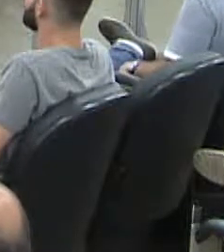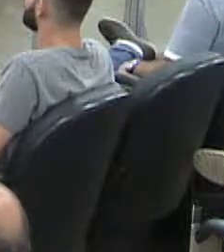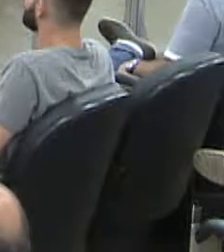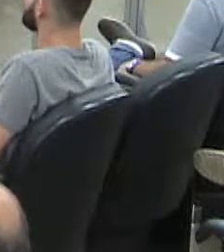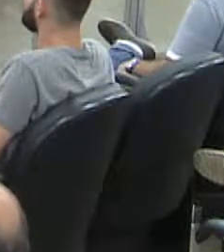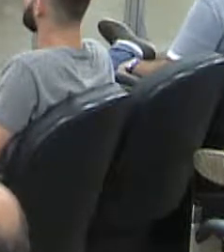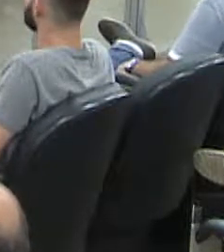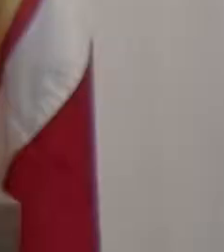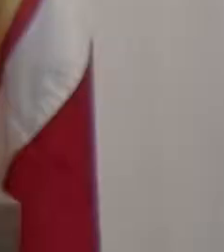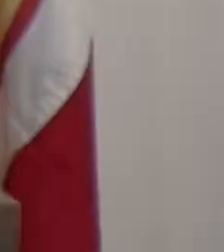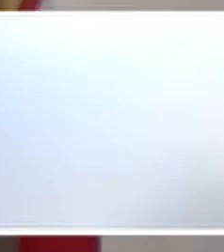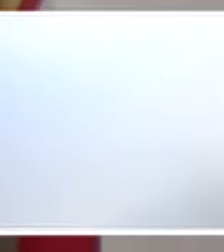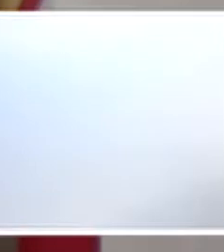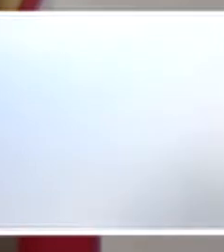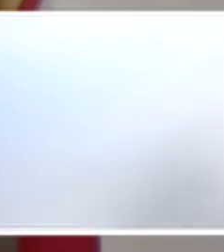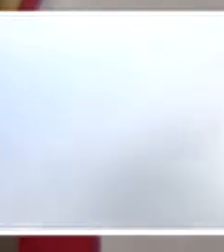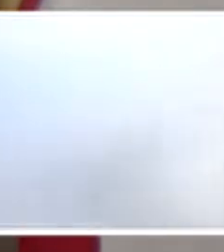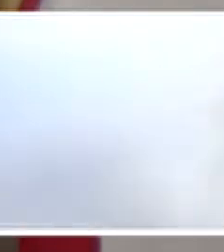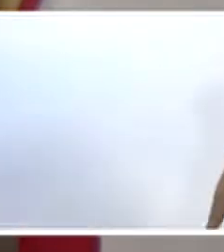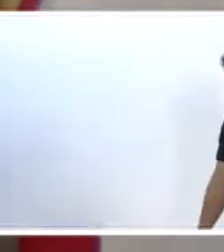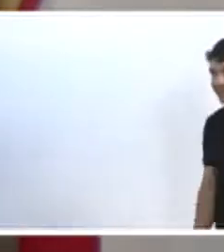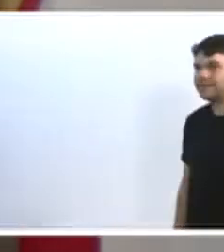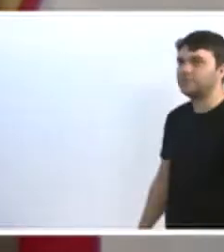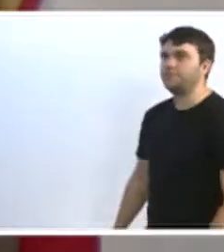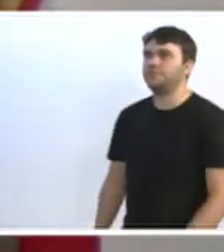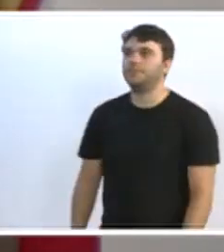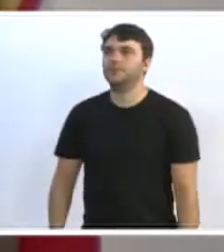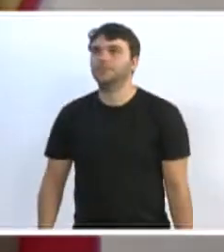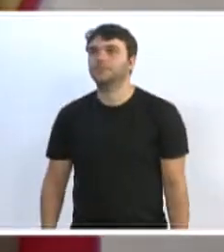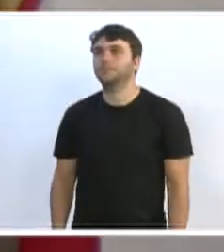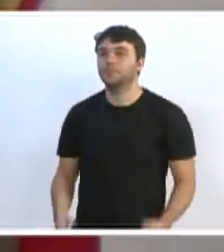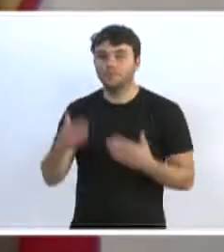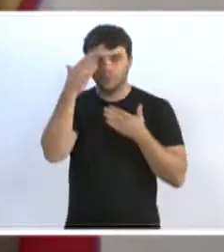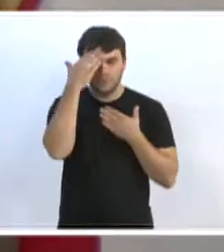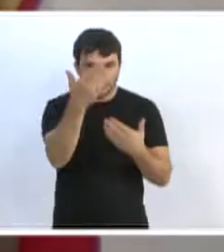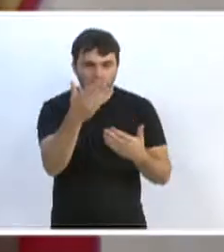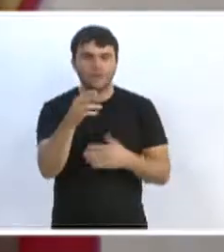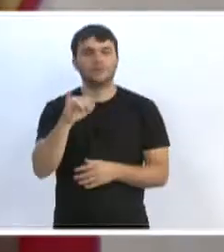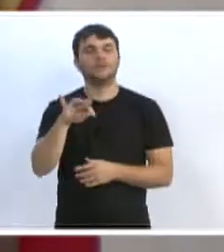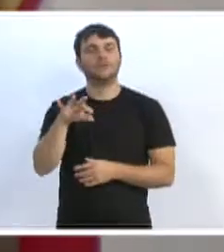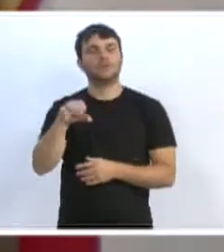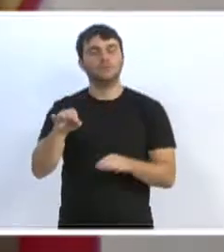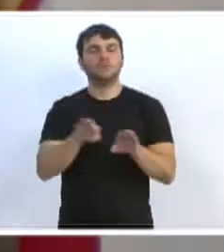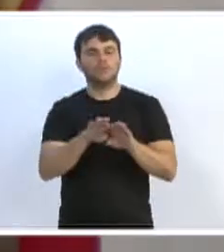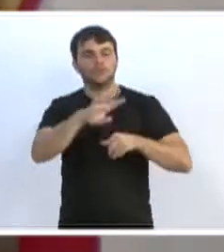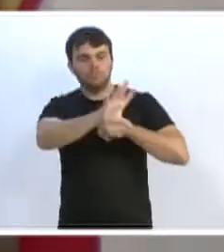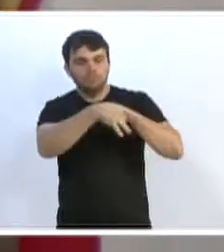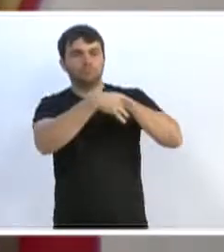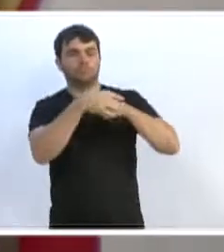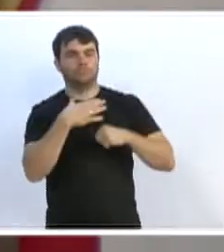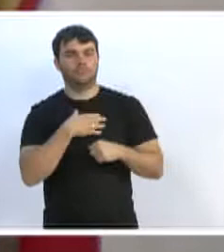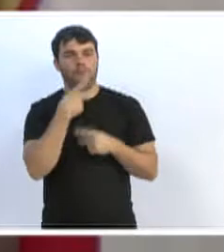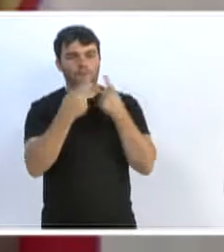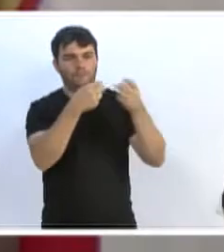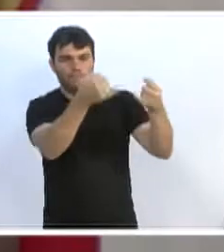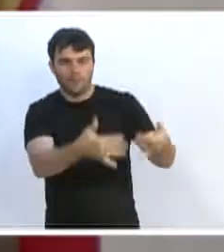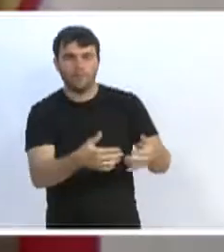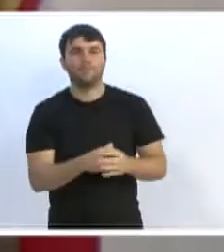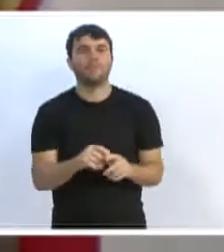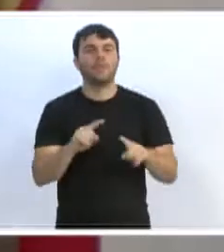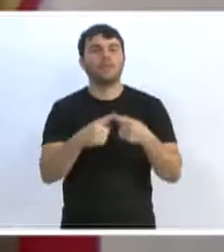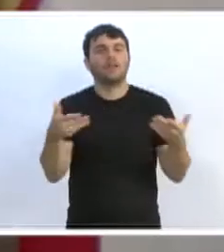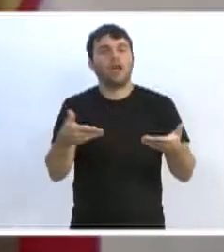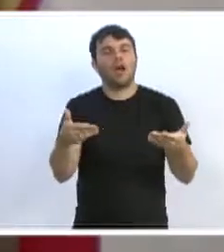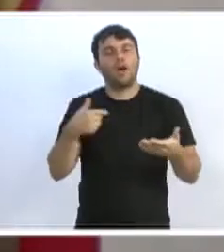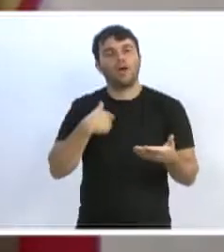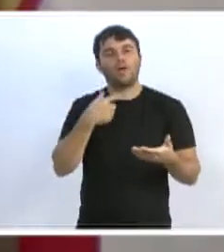Obrigado, vereador Ito. Inclua essa fala ao meu pronunciamento. Também a fala do vereador Beck ao meu pronunciamento. Mas eu agora vou fazer coro,